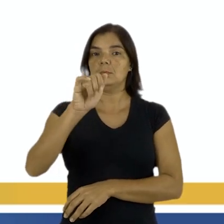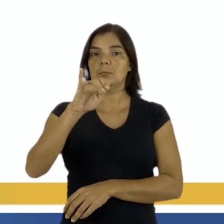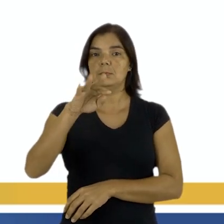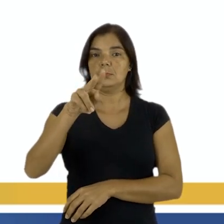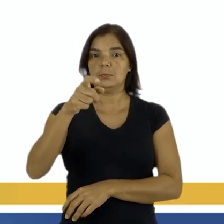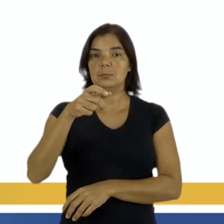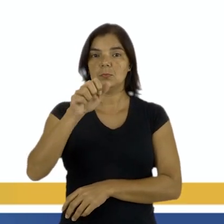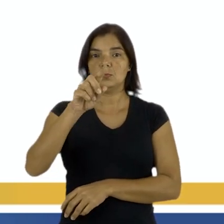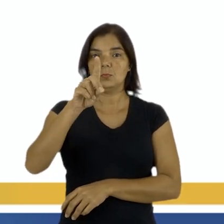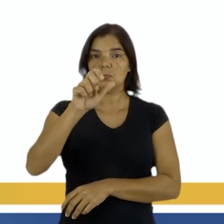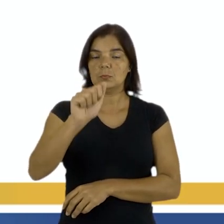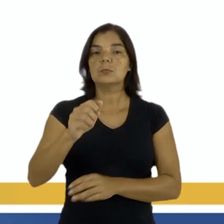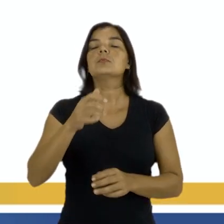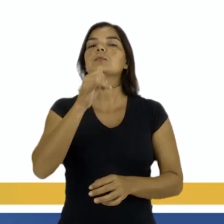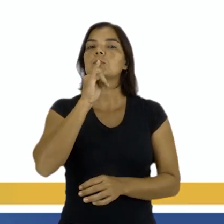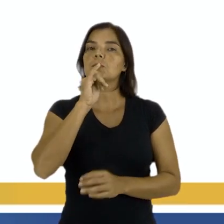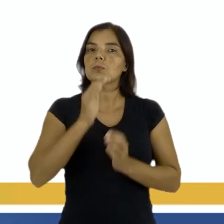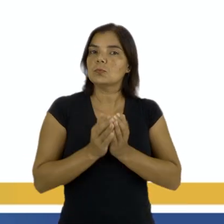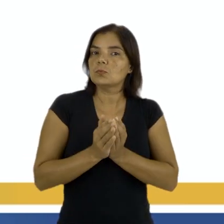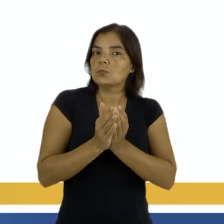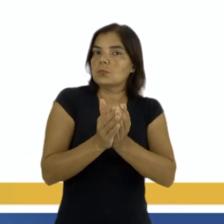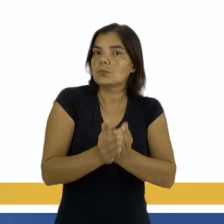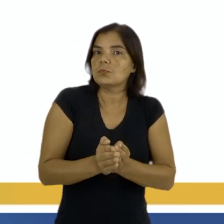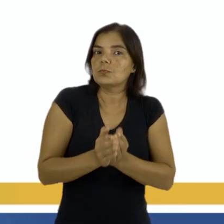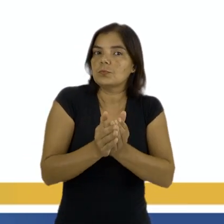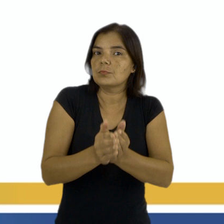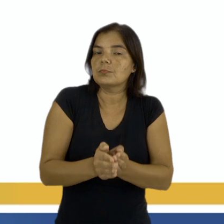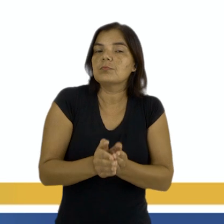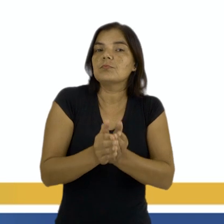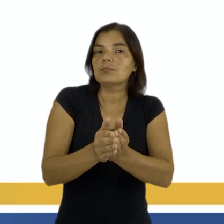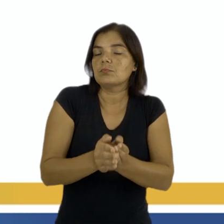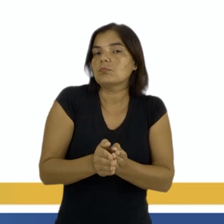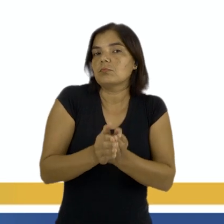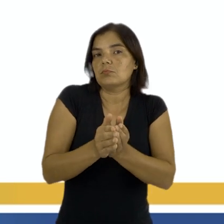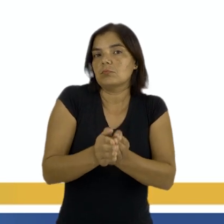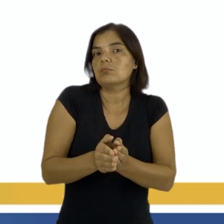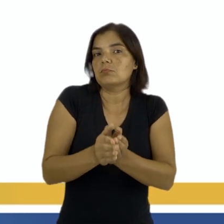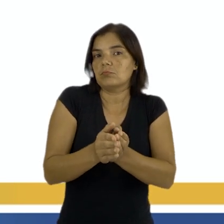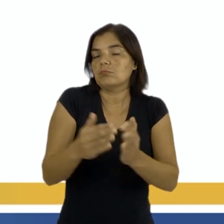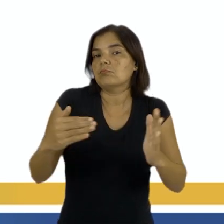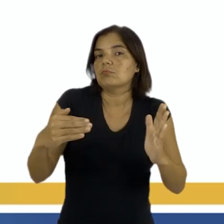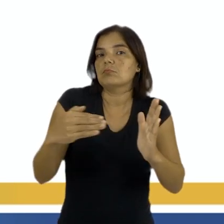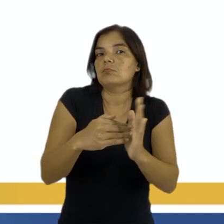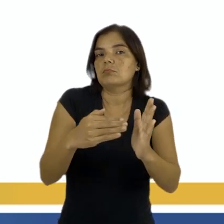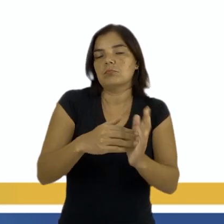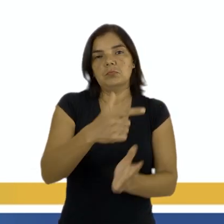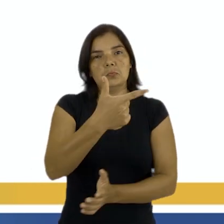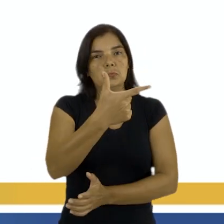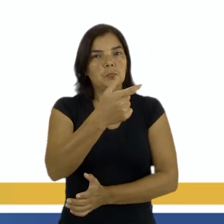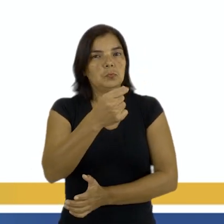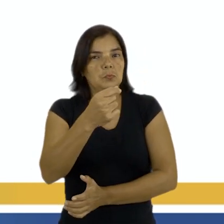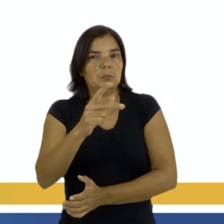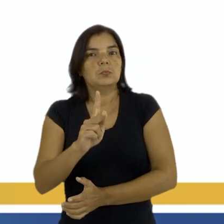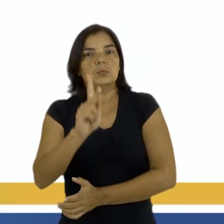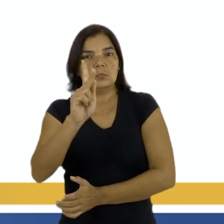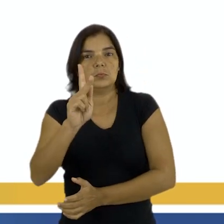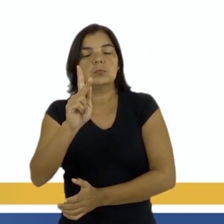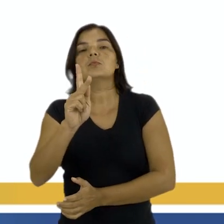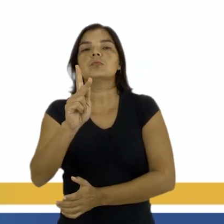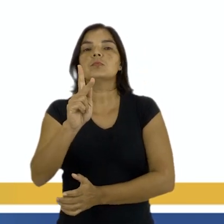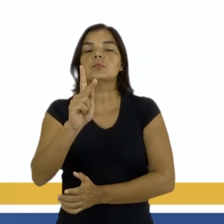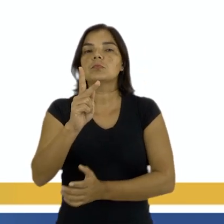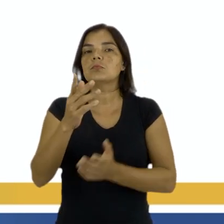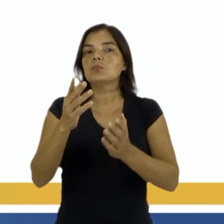um navio, né, que esteja navegando pelas águas a até 200 quilômetros, por exemplo,